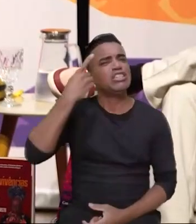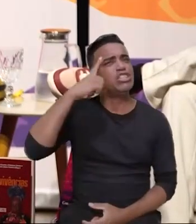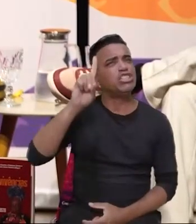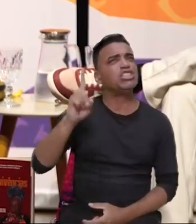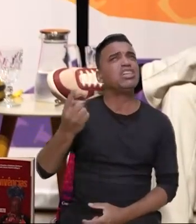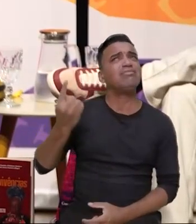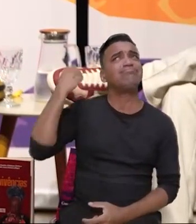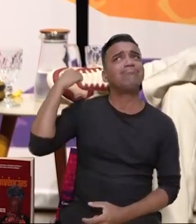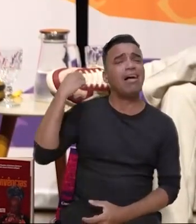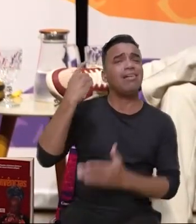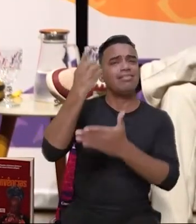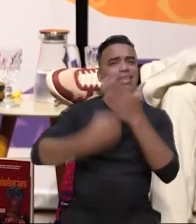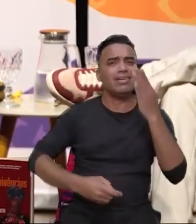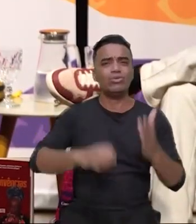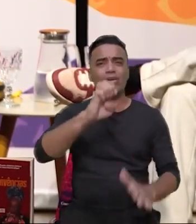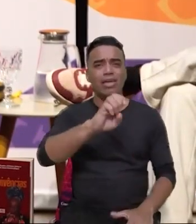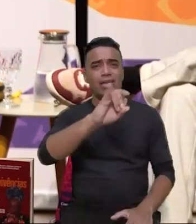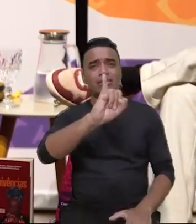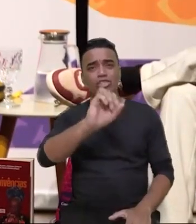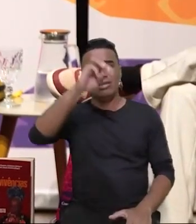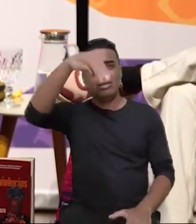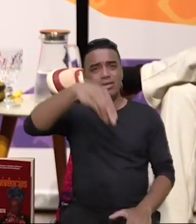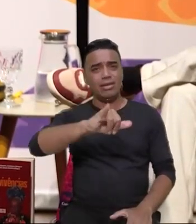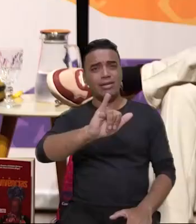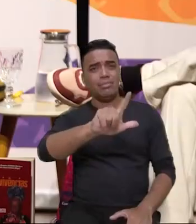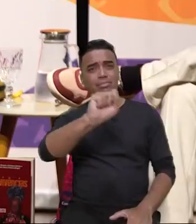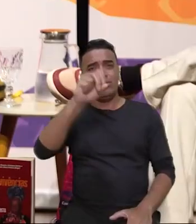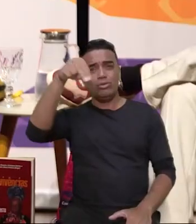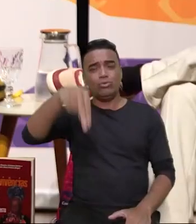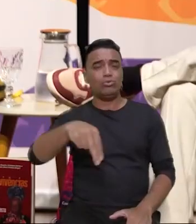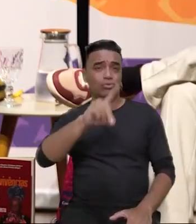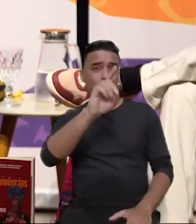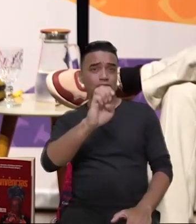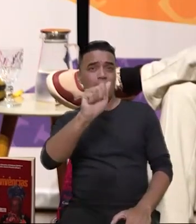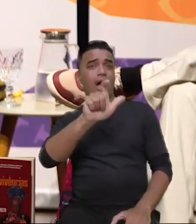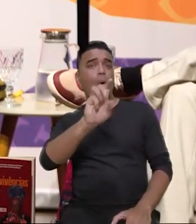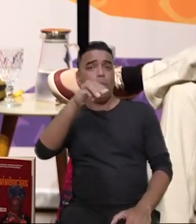tinha visto também num texto de Edmilson de Almeida,